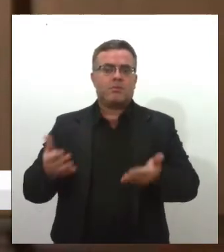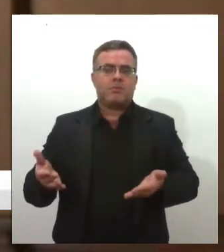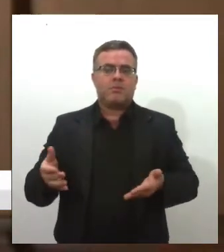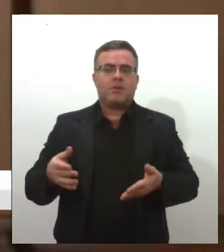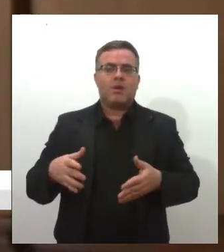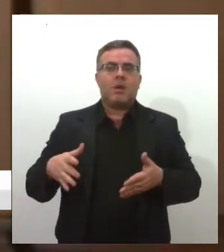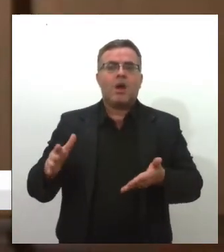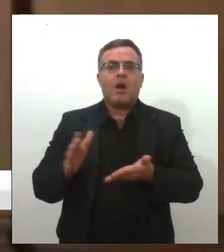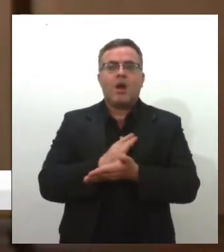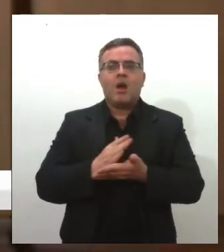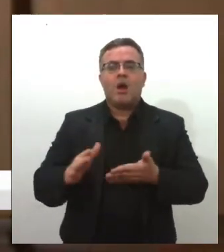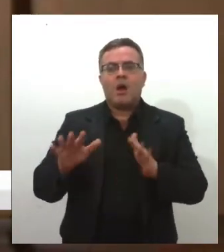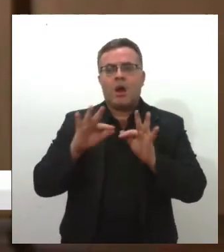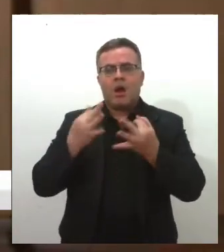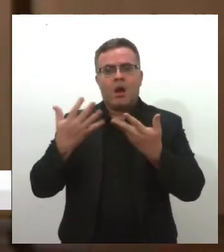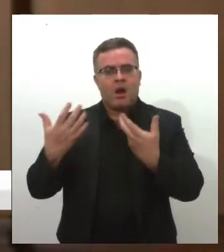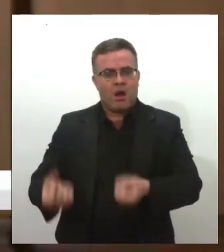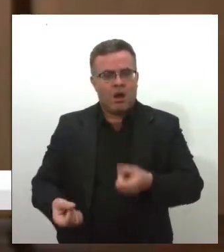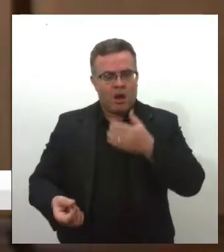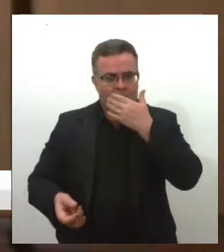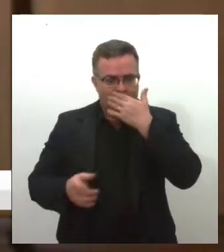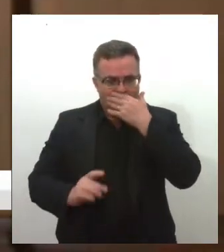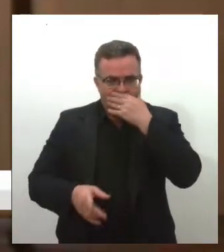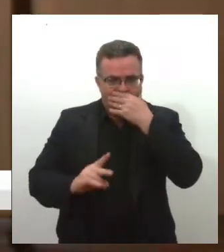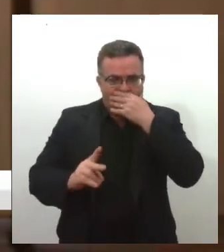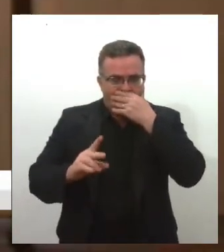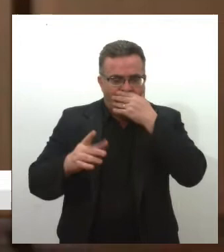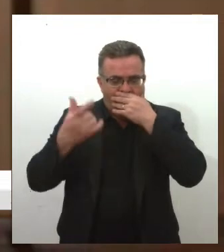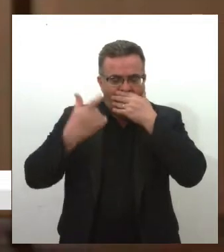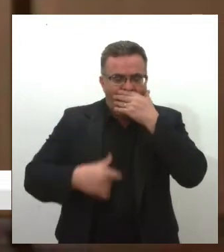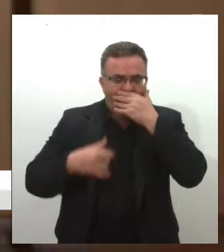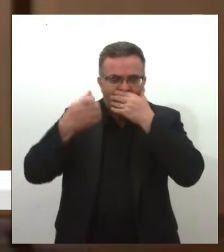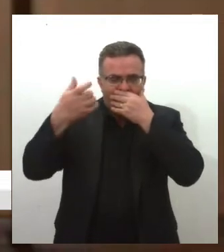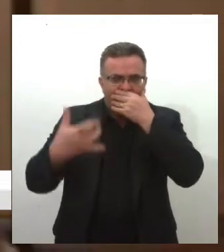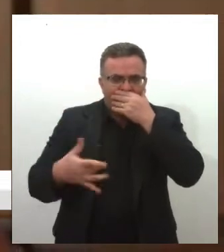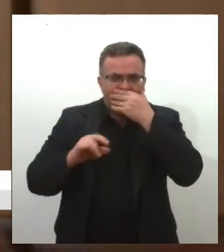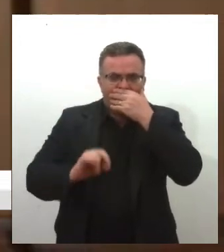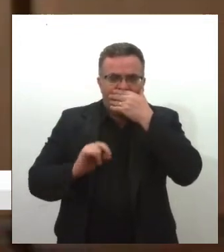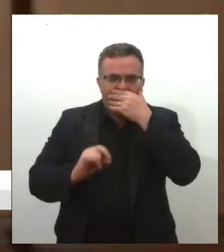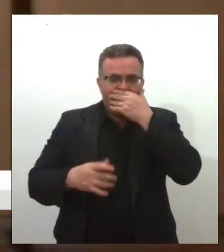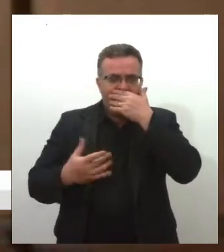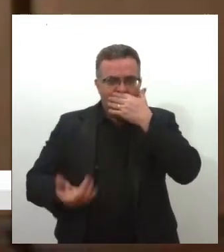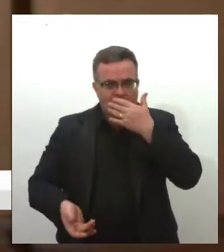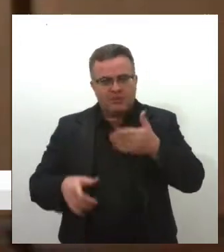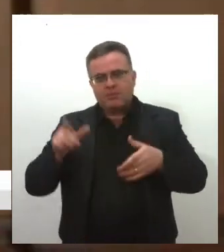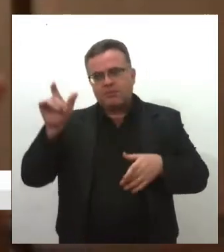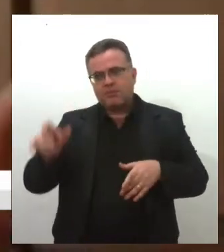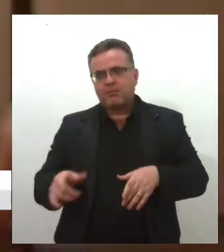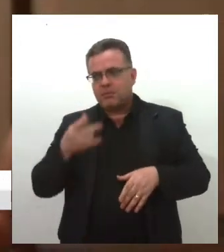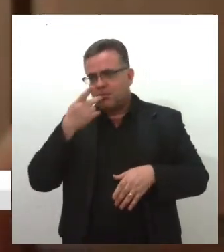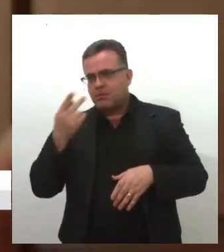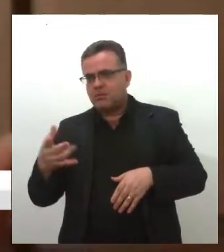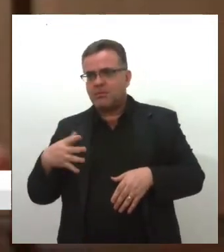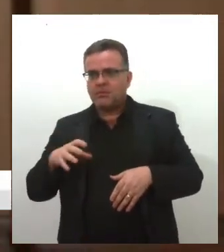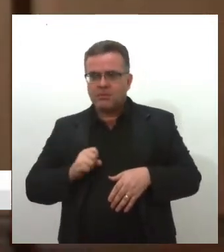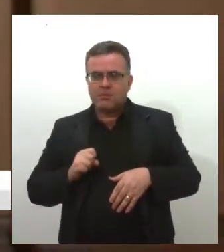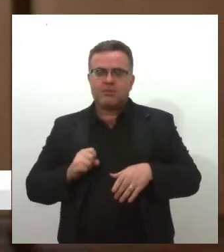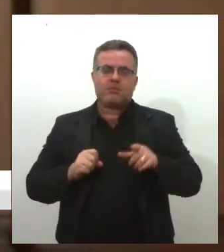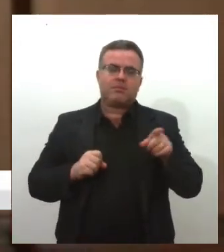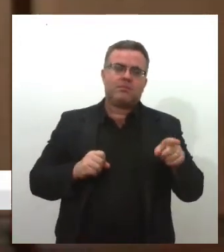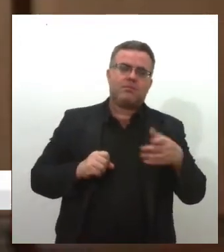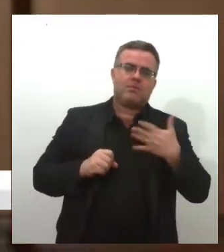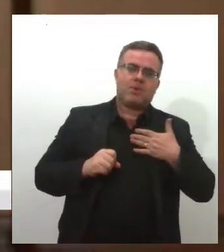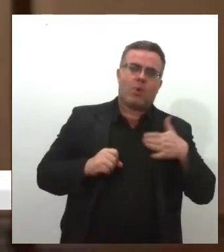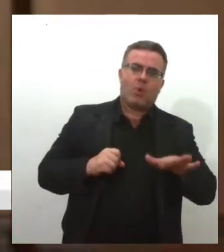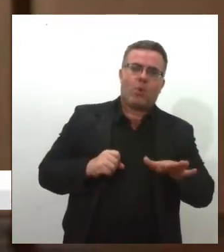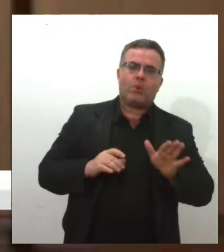O que não pode se negar, e toda a minha fala aqui não vai ser nem do ponto de vista de quem quer trazer